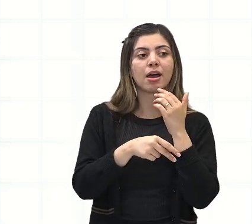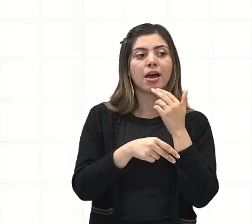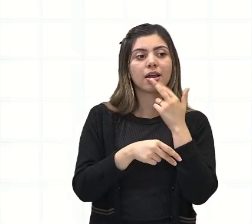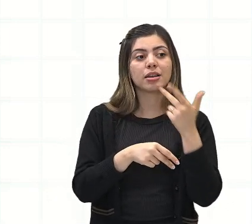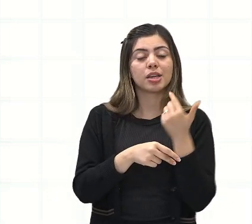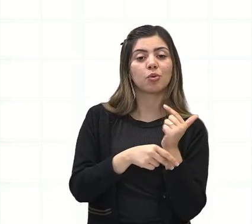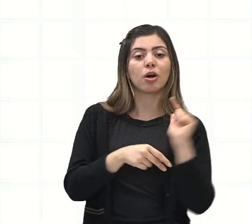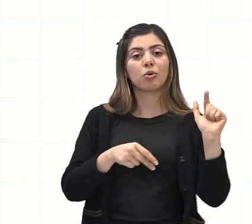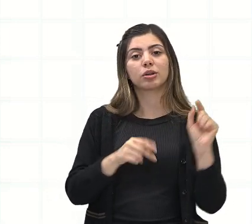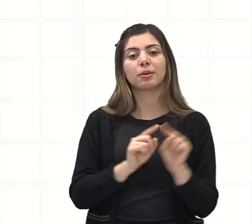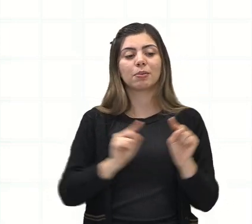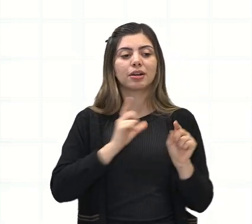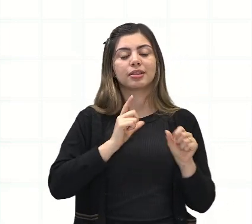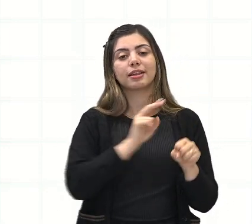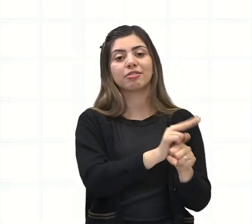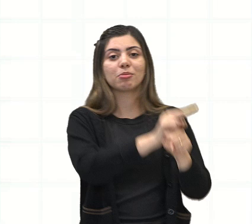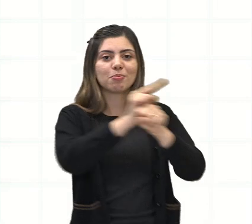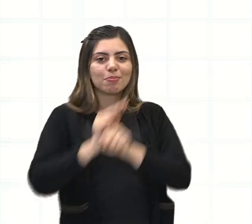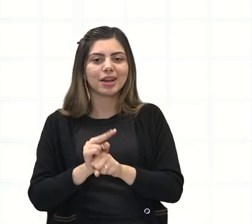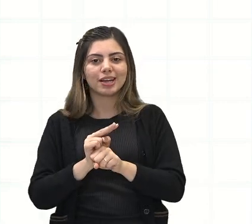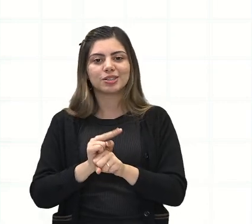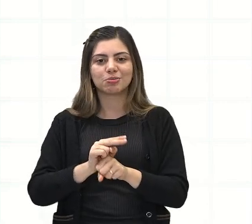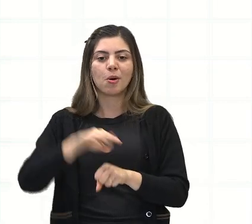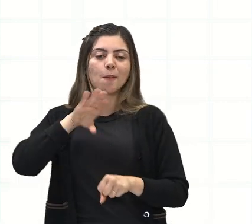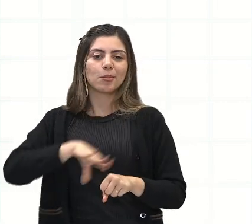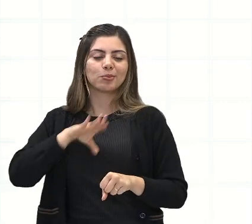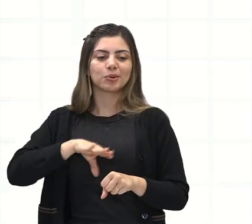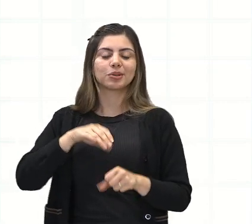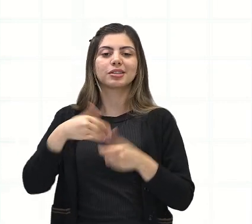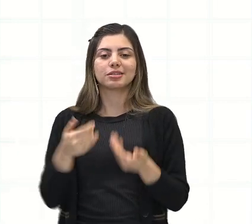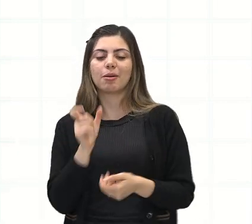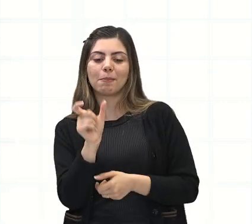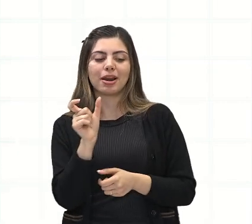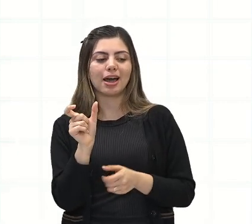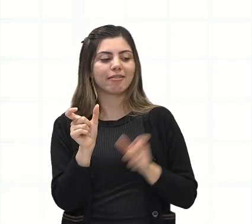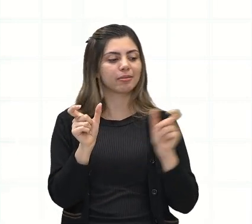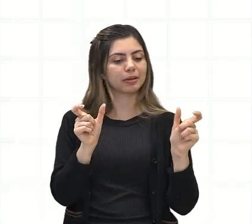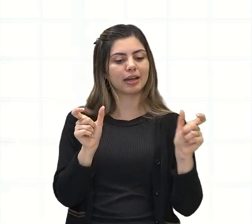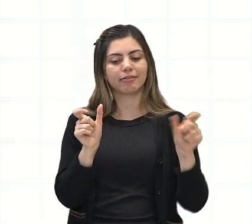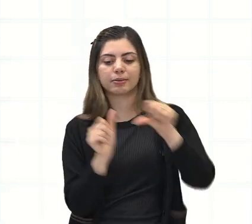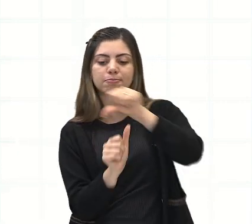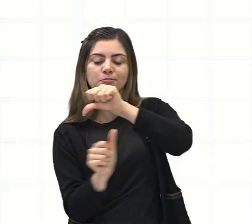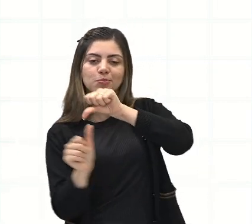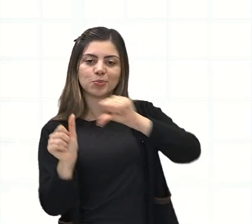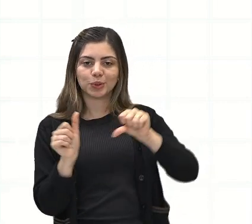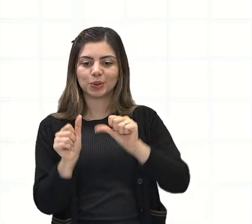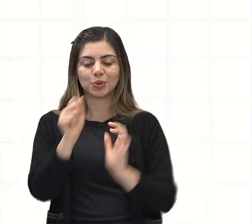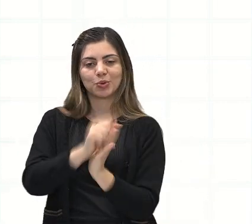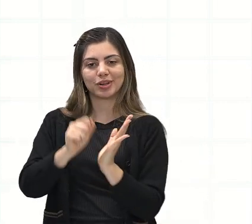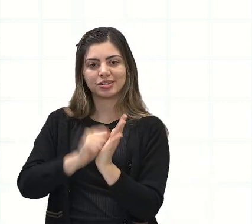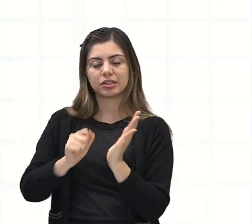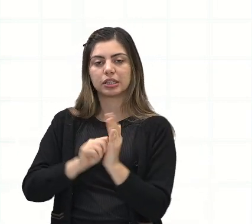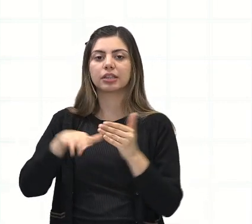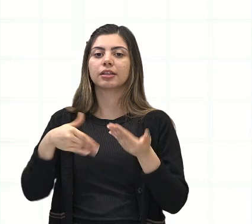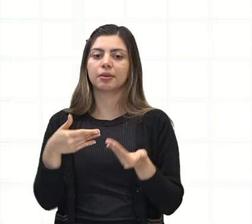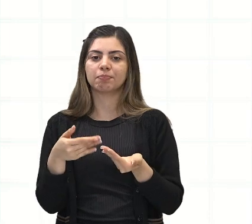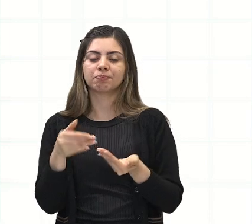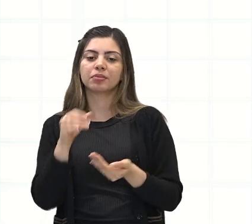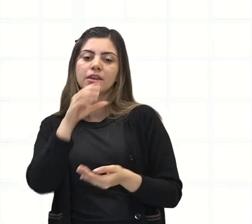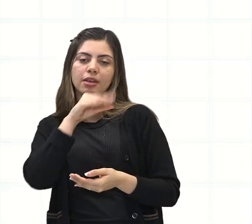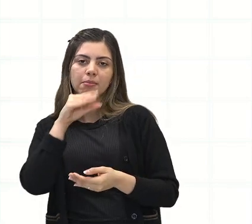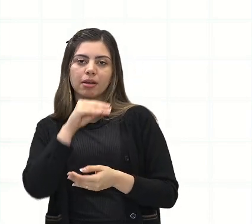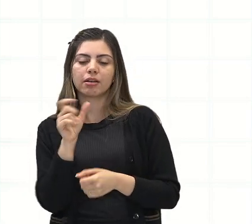biquíni, blackout, blackout. Aqui é importante que a gente veja que algumas vão mudar a sua escrita, mas a pronúncia ainda é